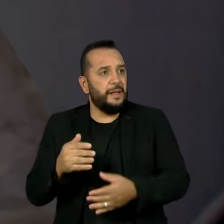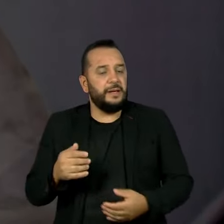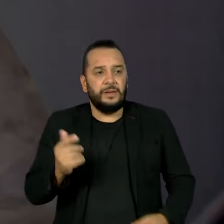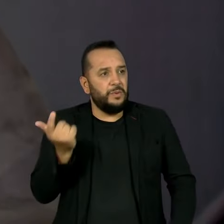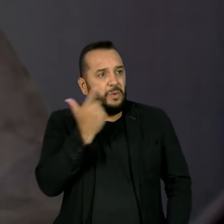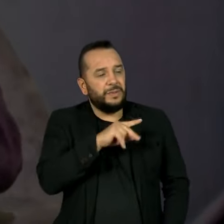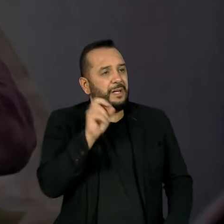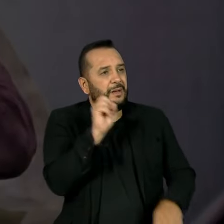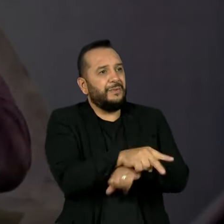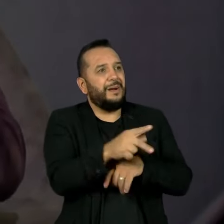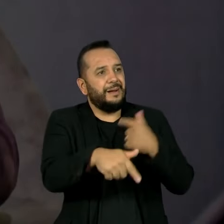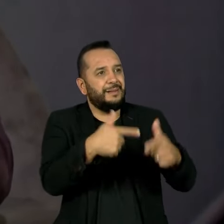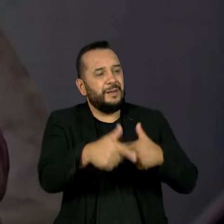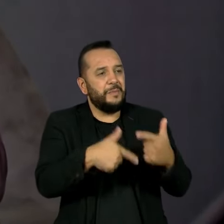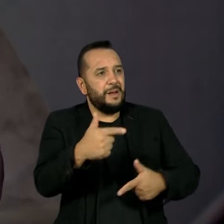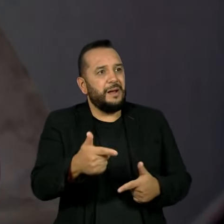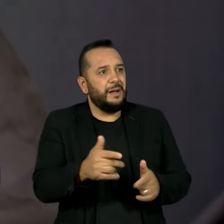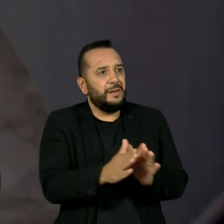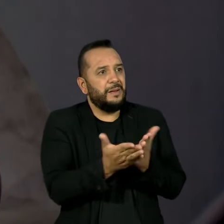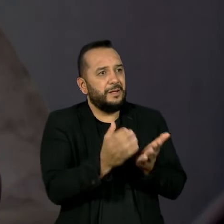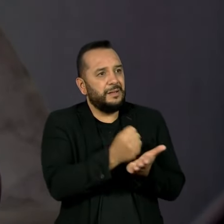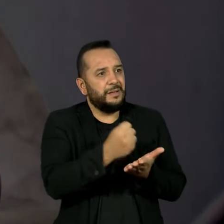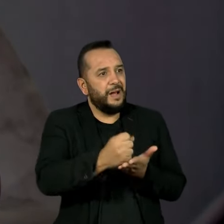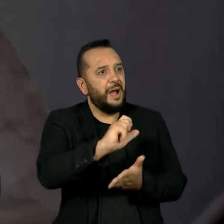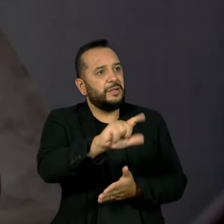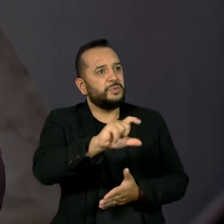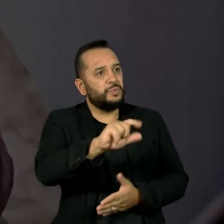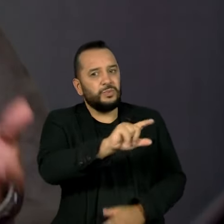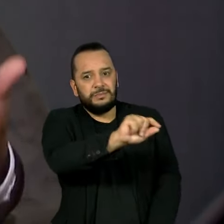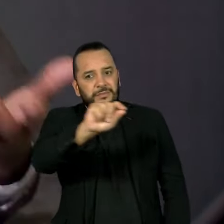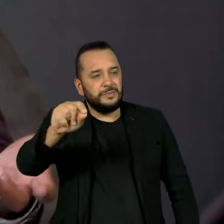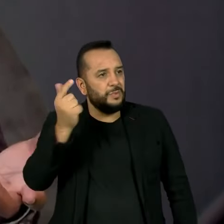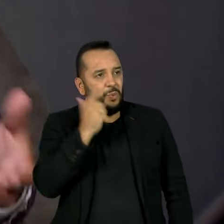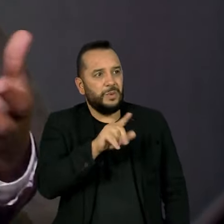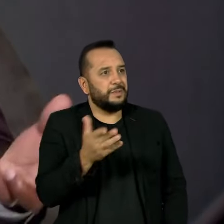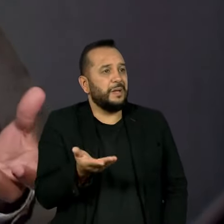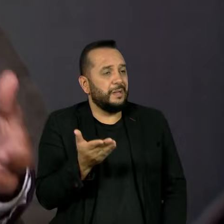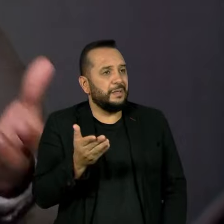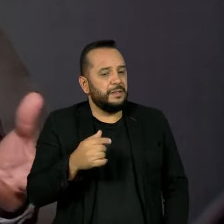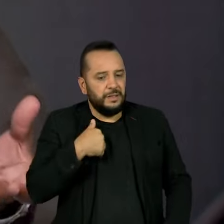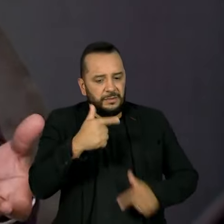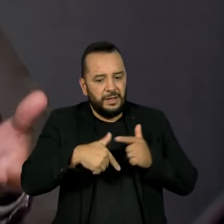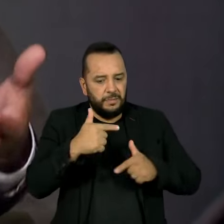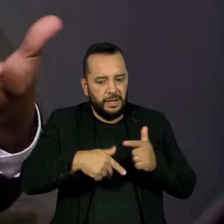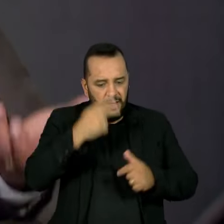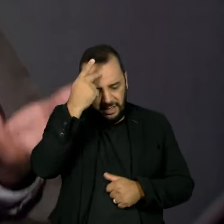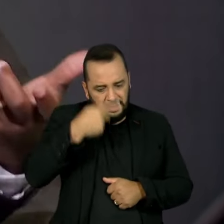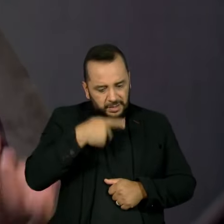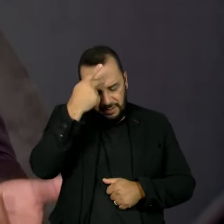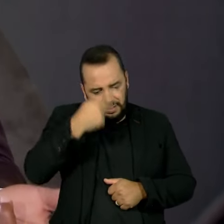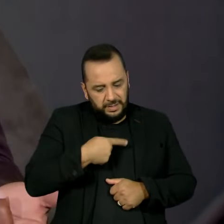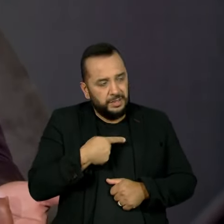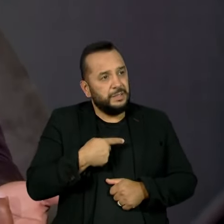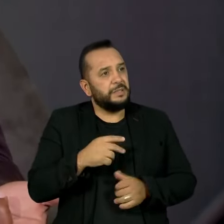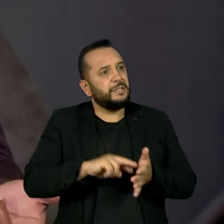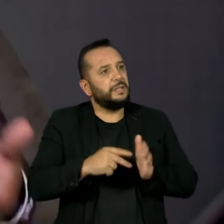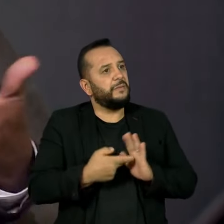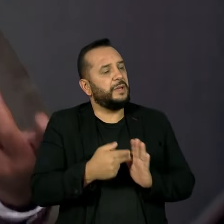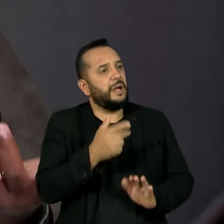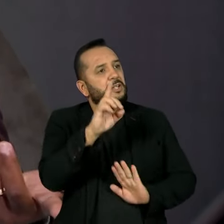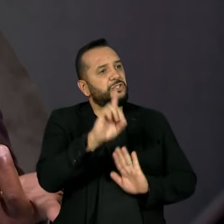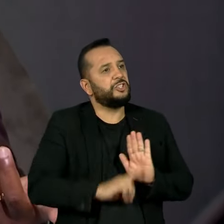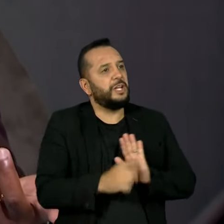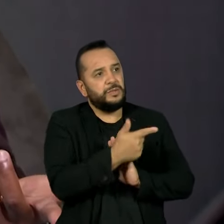poder acessar essa economia da formalidade. E ser informal significa também não ter direitos, ou